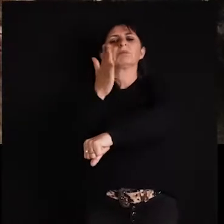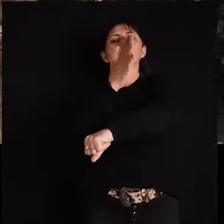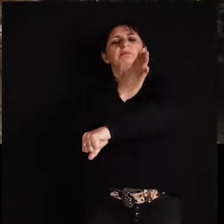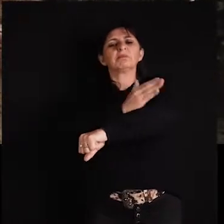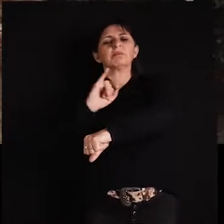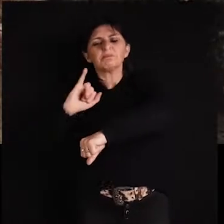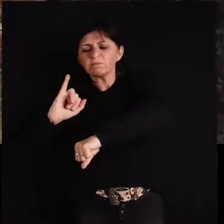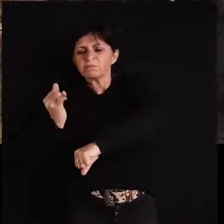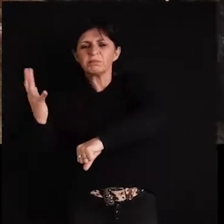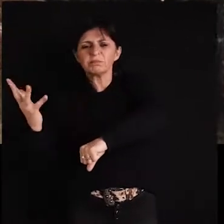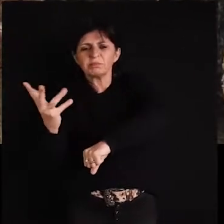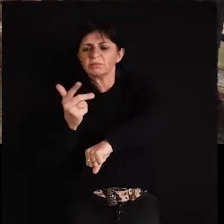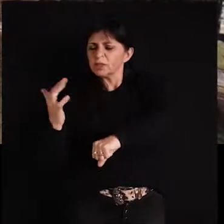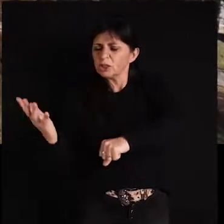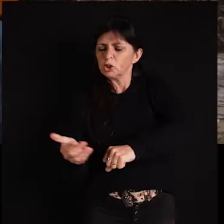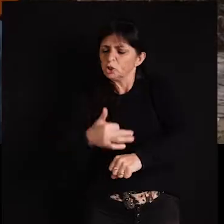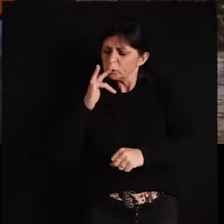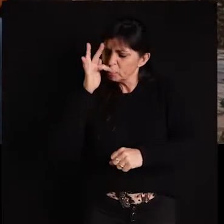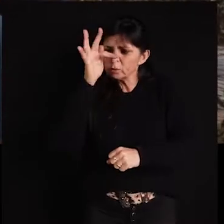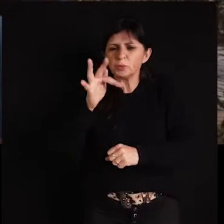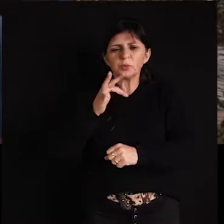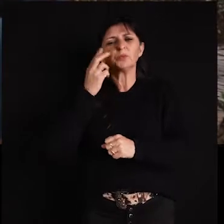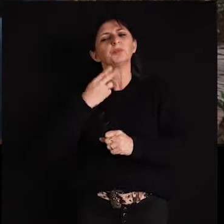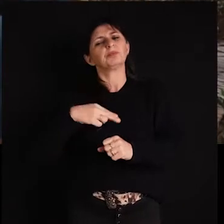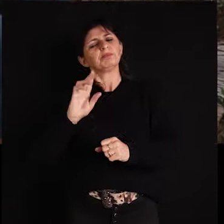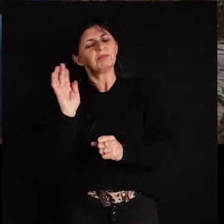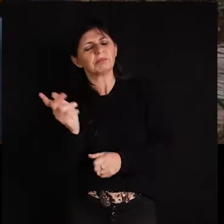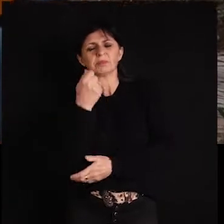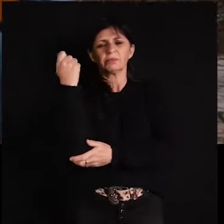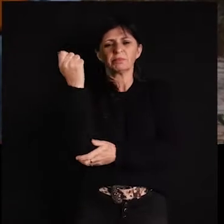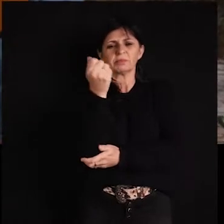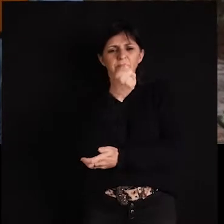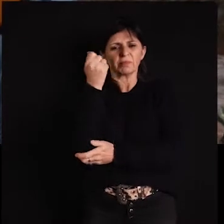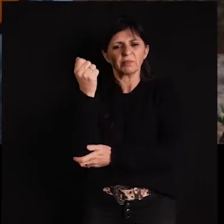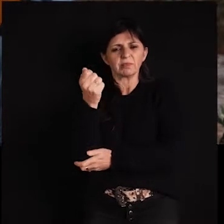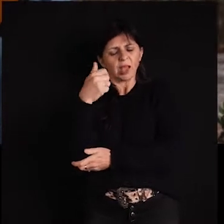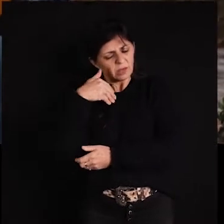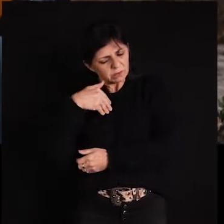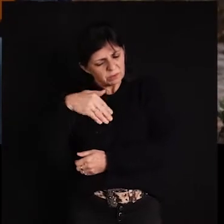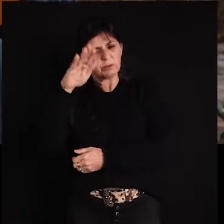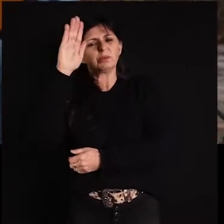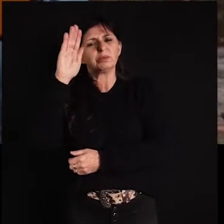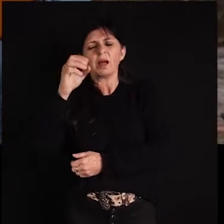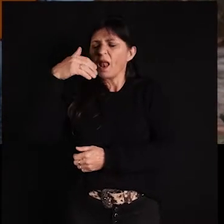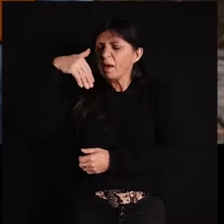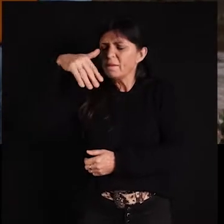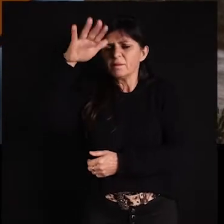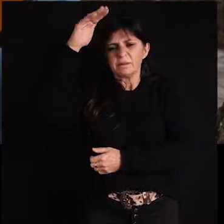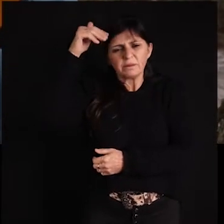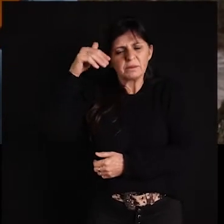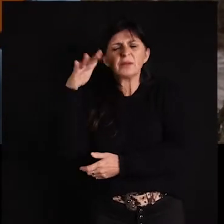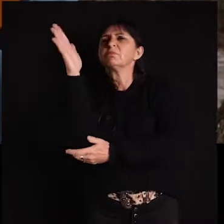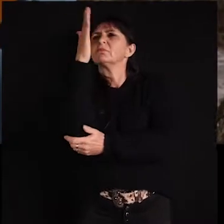o destino galopa num sonho aporreado. Polvadeira